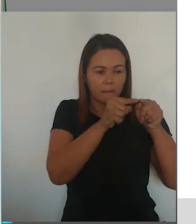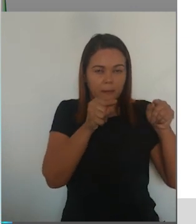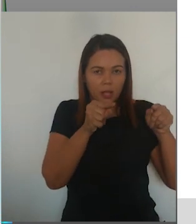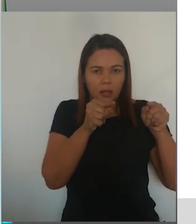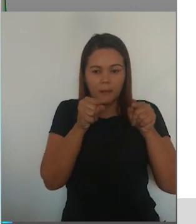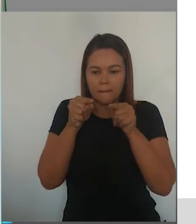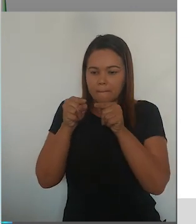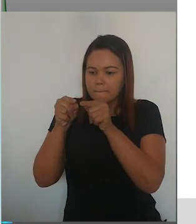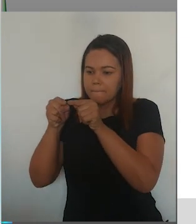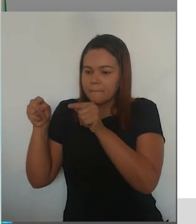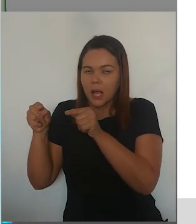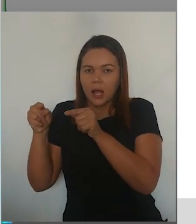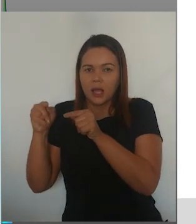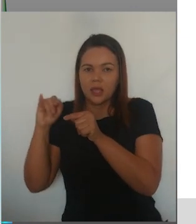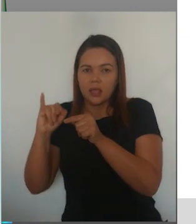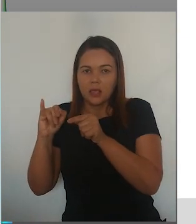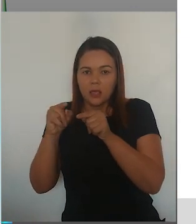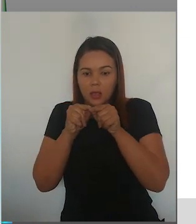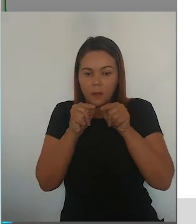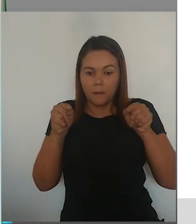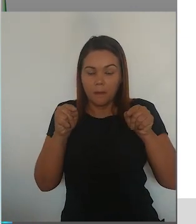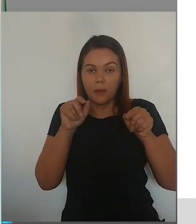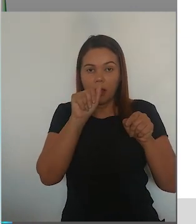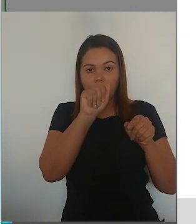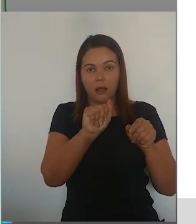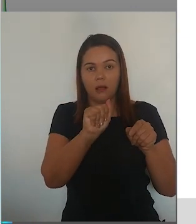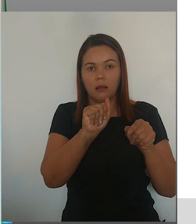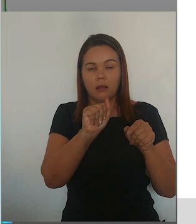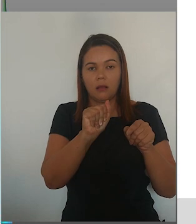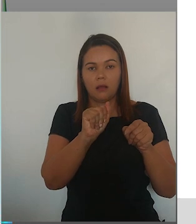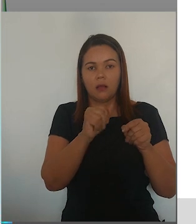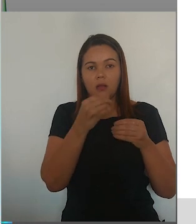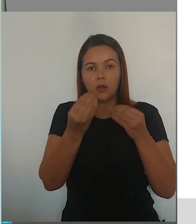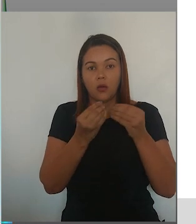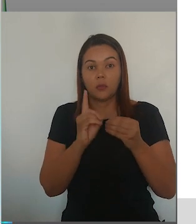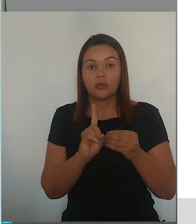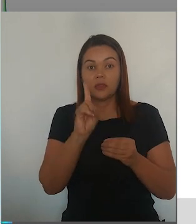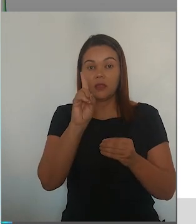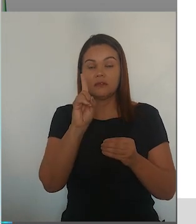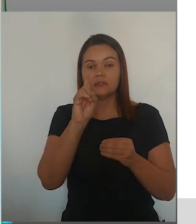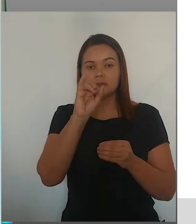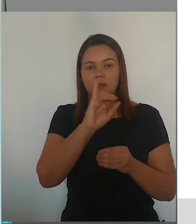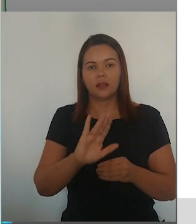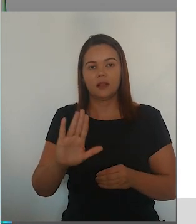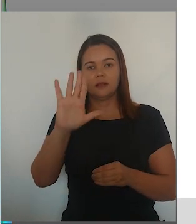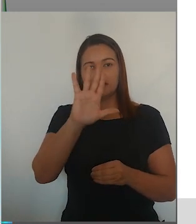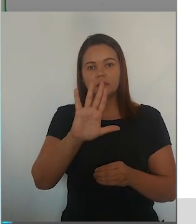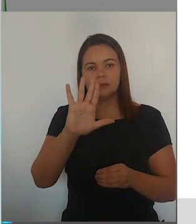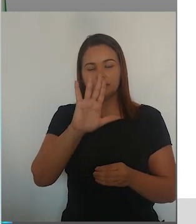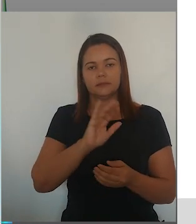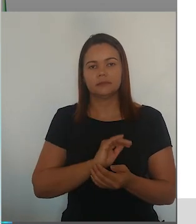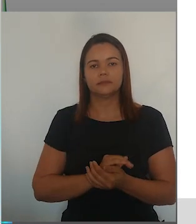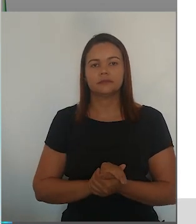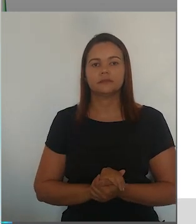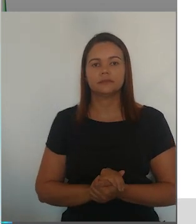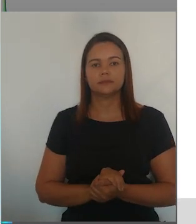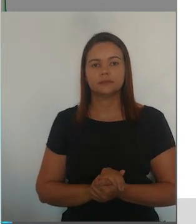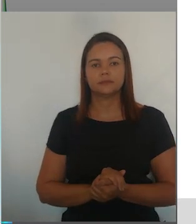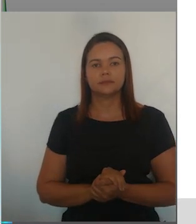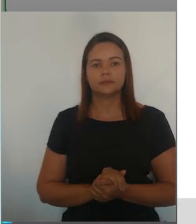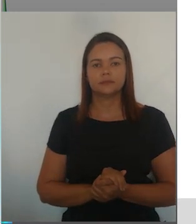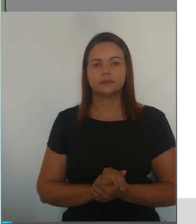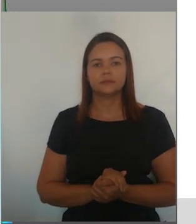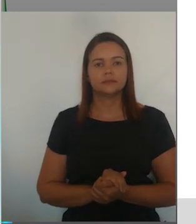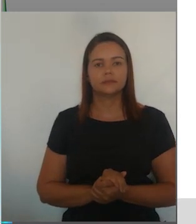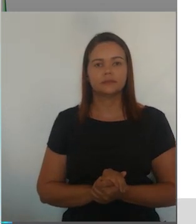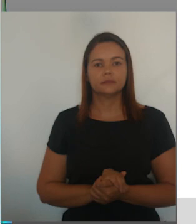de banda I, uma banda A, conforme pode ser visto na imagem.